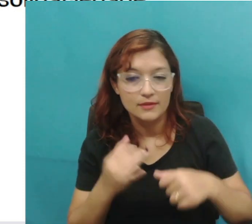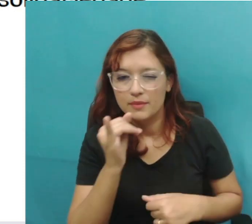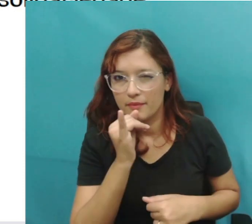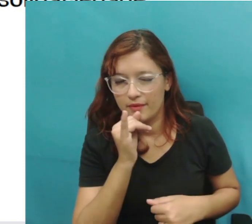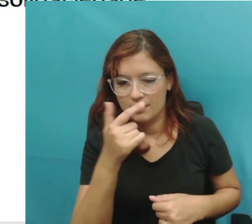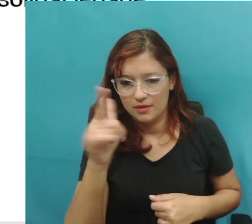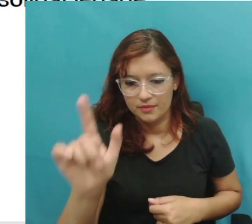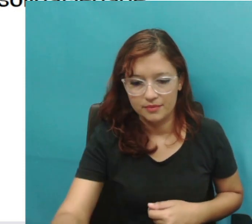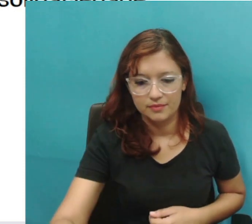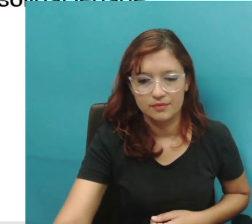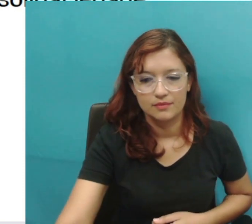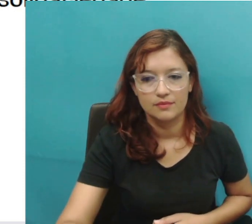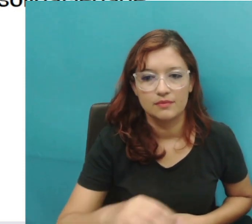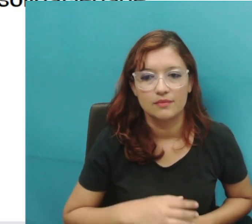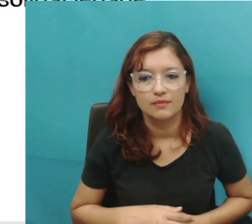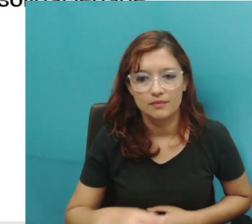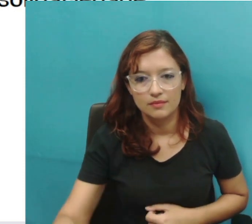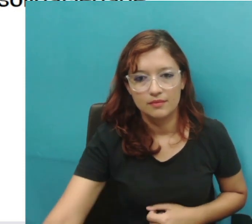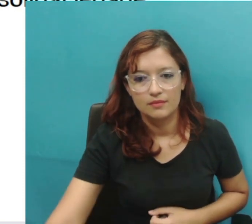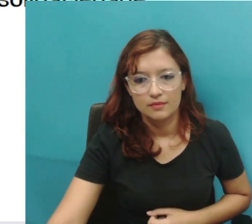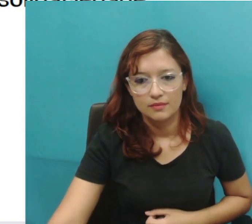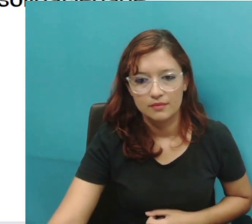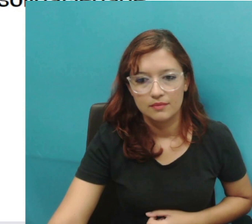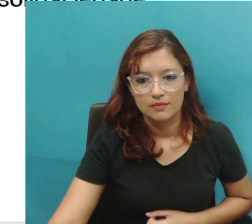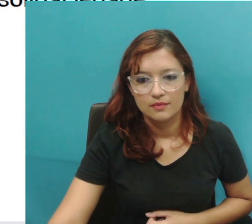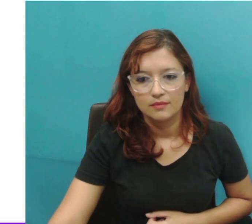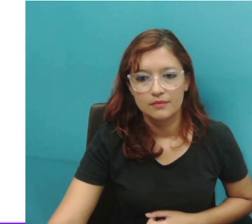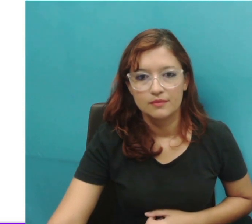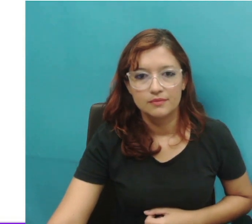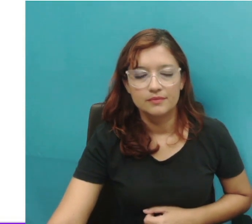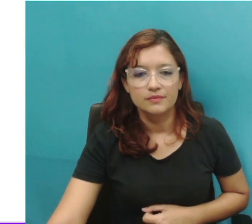pronomes. Vamos ver mais.